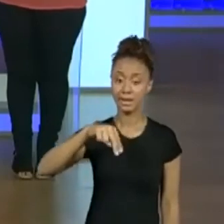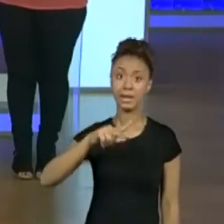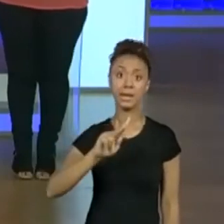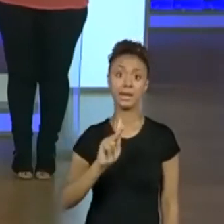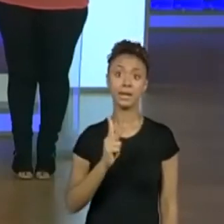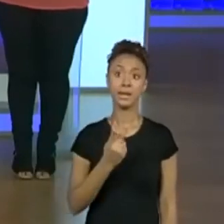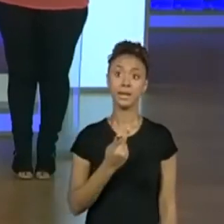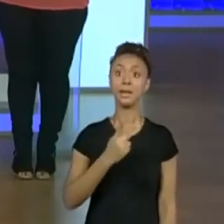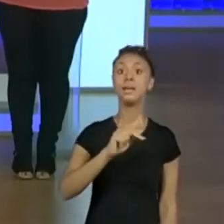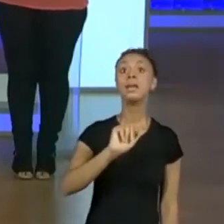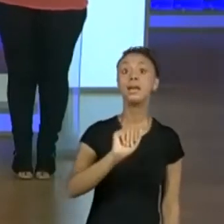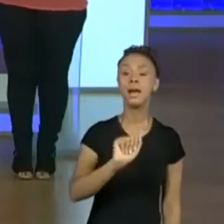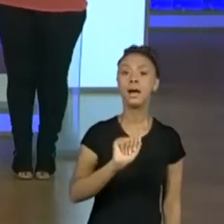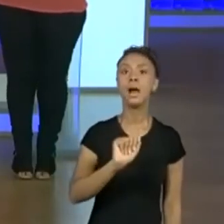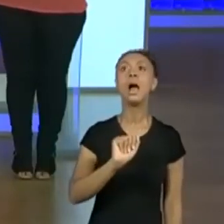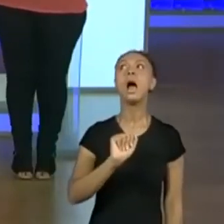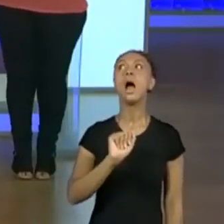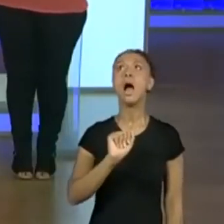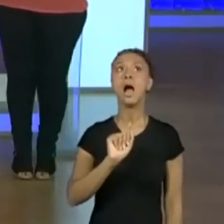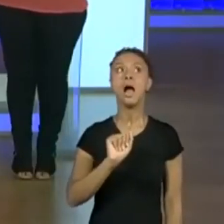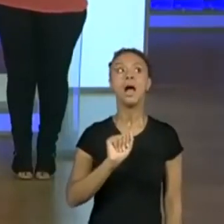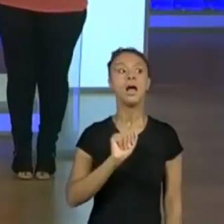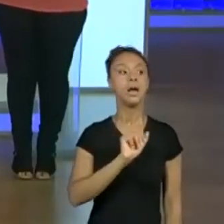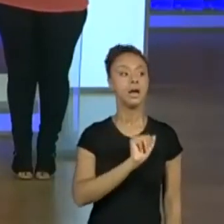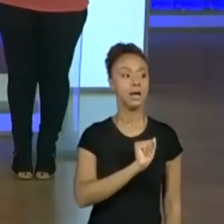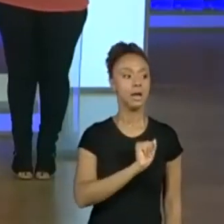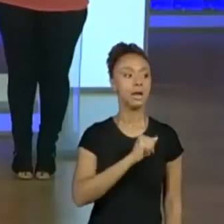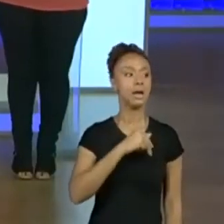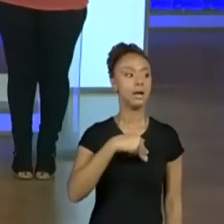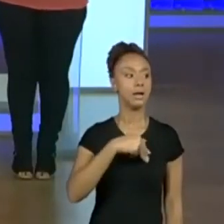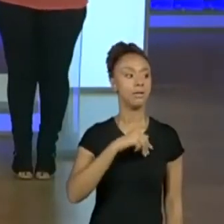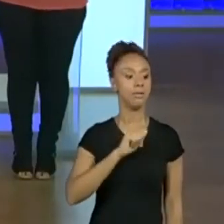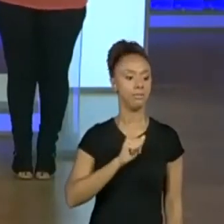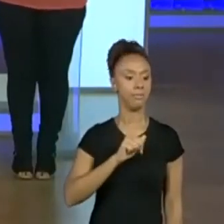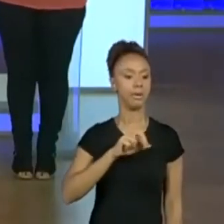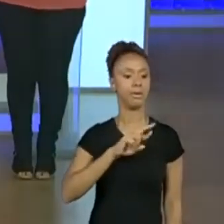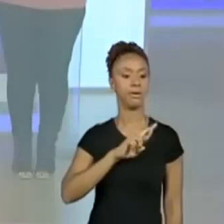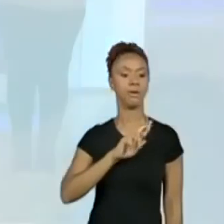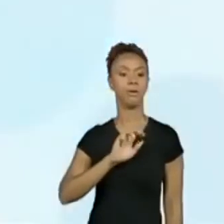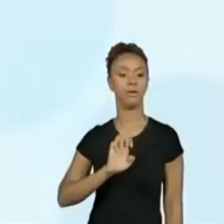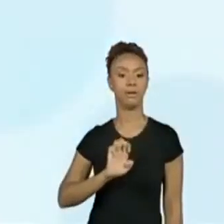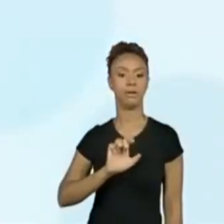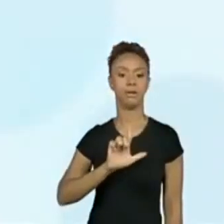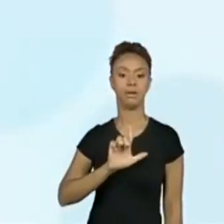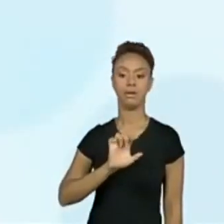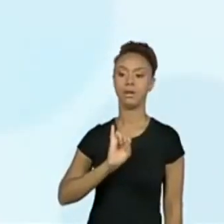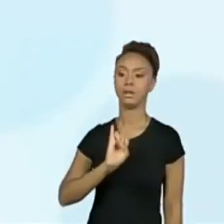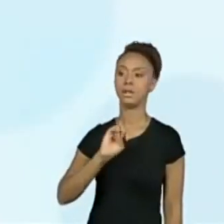galinha. E já então, deram dica pra isso, gente, o final ó. É igual. Vou escrever aqui, ó.